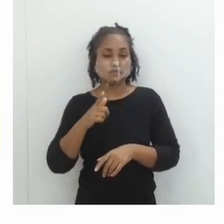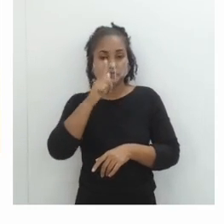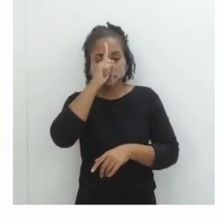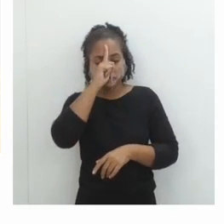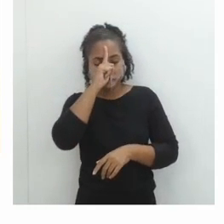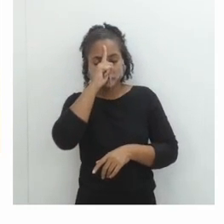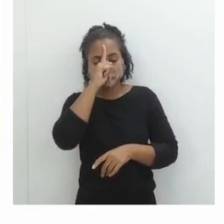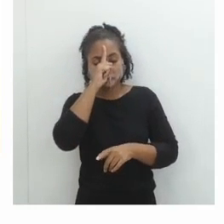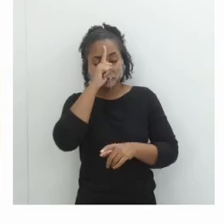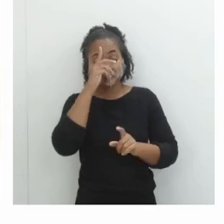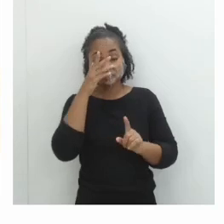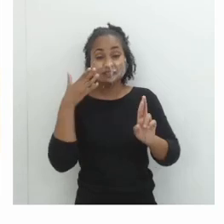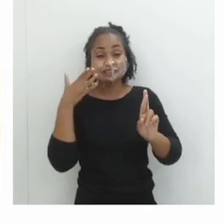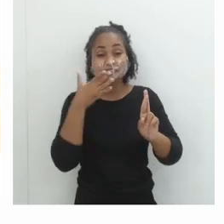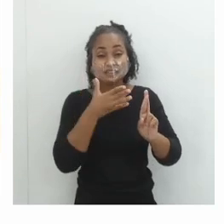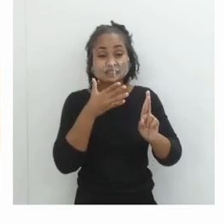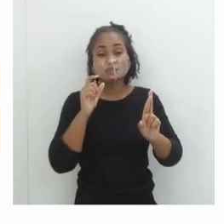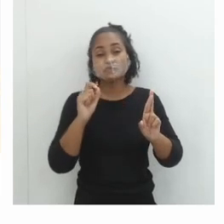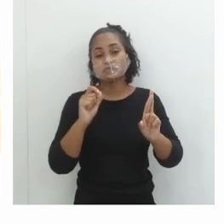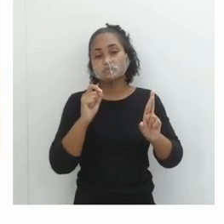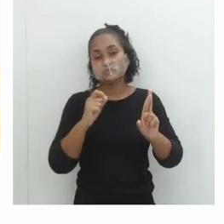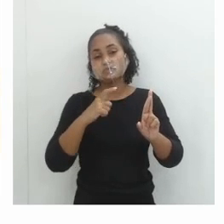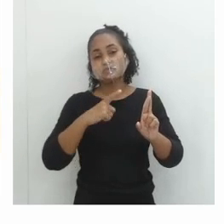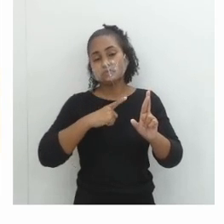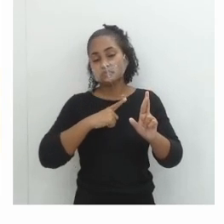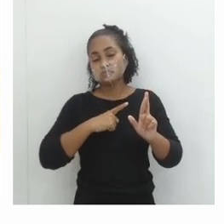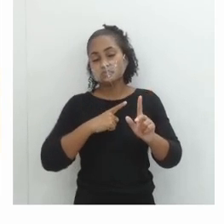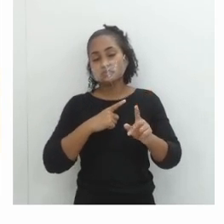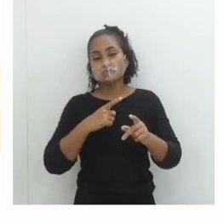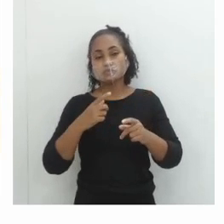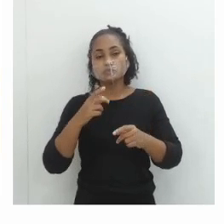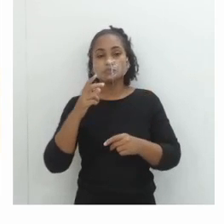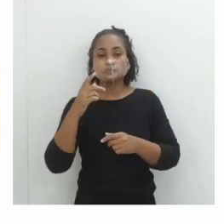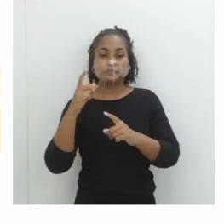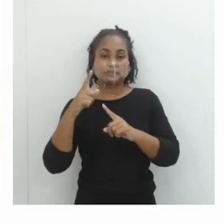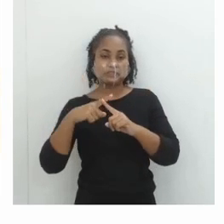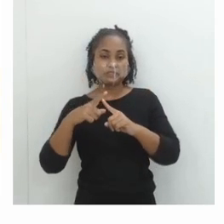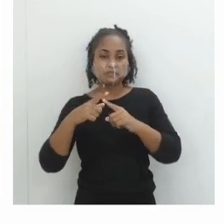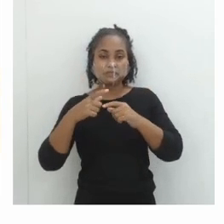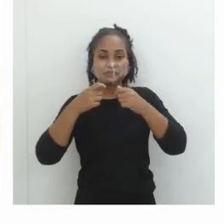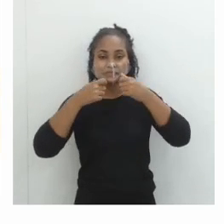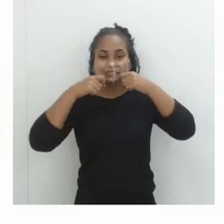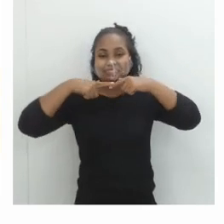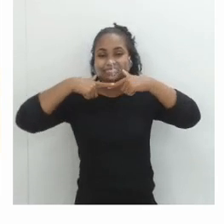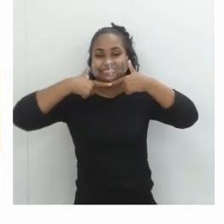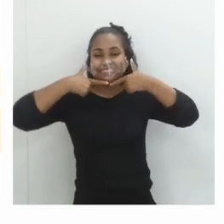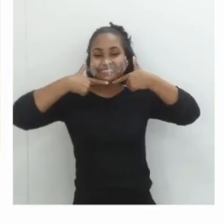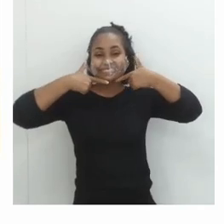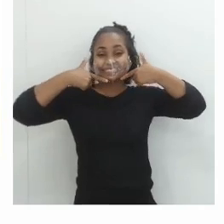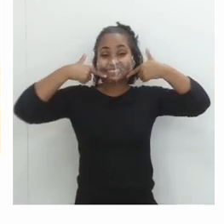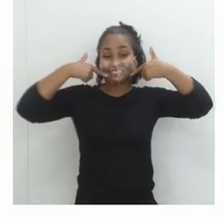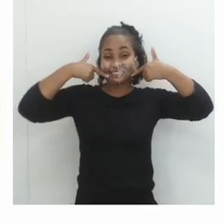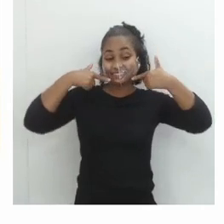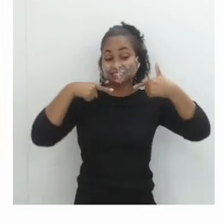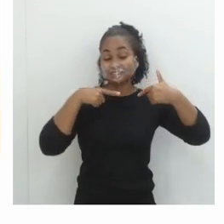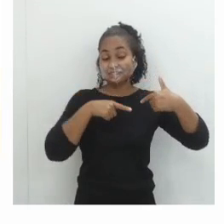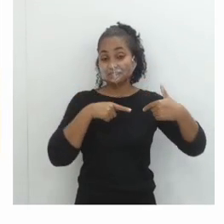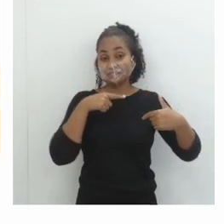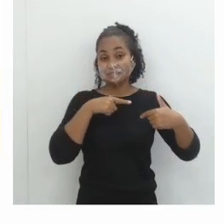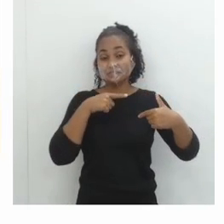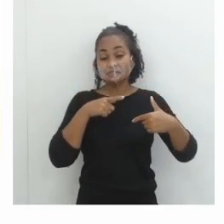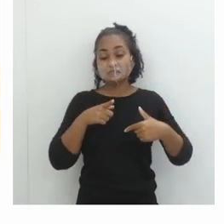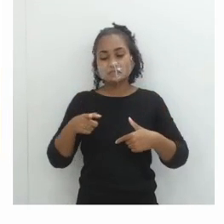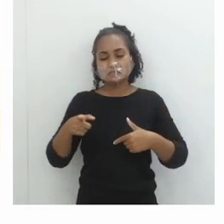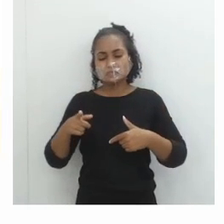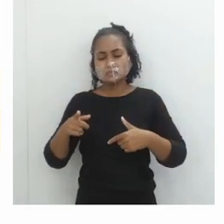que nos inspirou, a representação de duas máscaras. Uma máscara sorridente, que é o que representa a comédia,